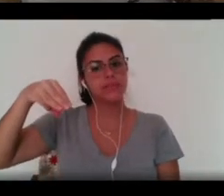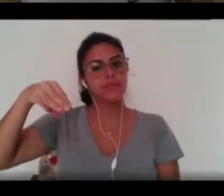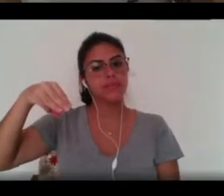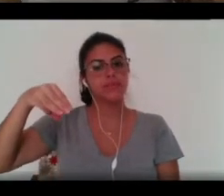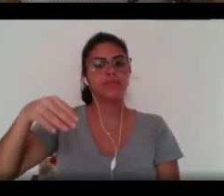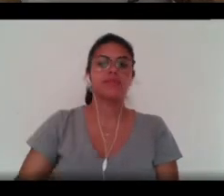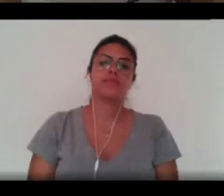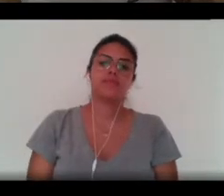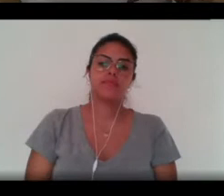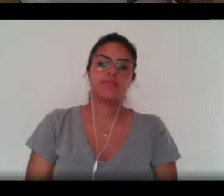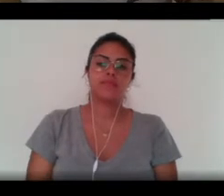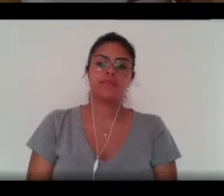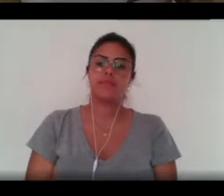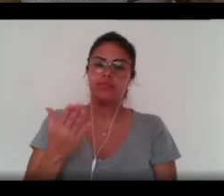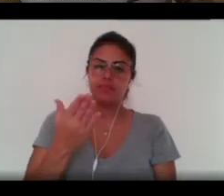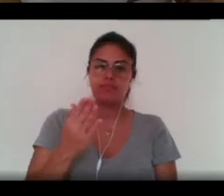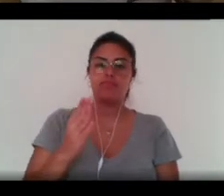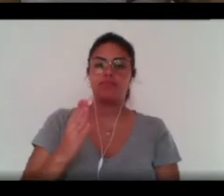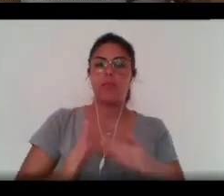unidades, metros.